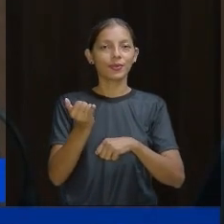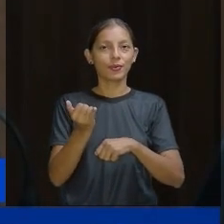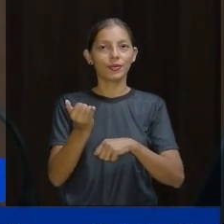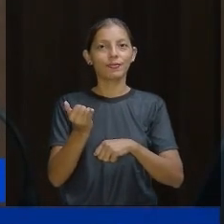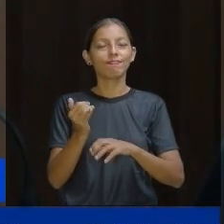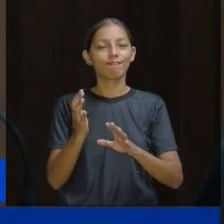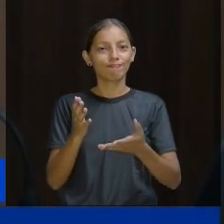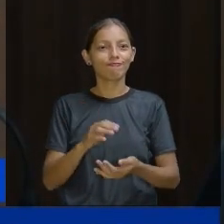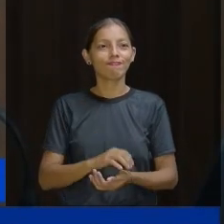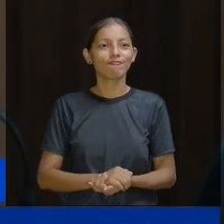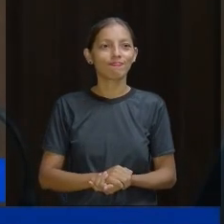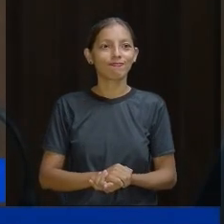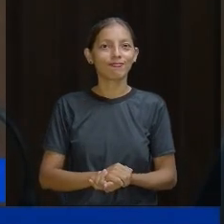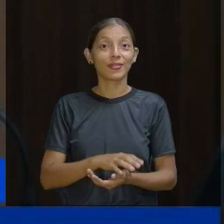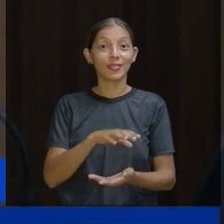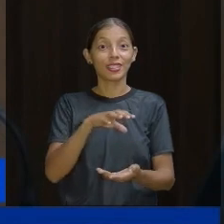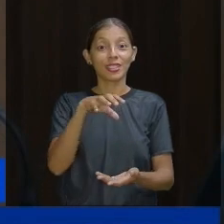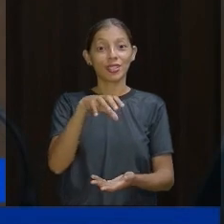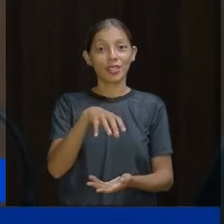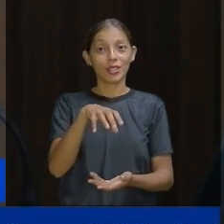no meio da floresta amazônica,